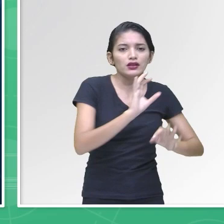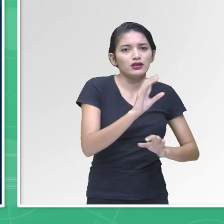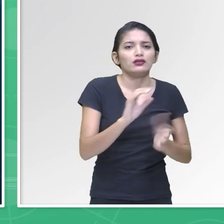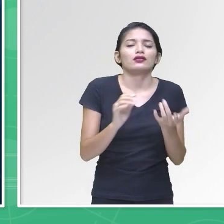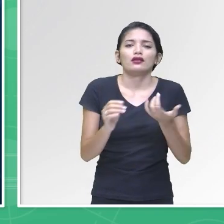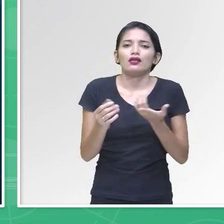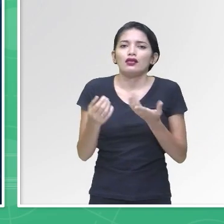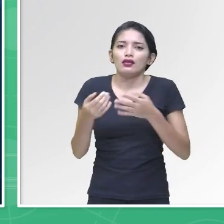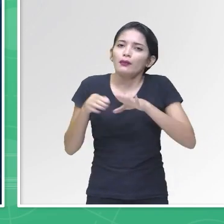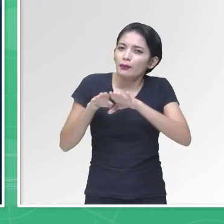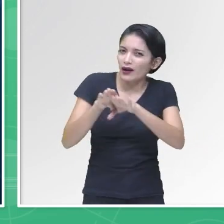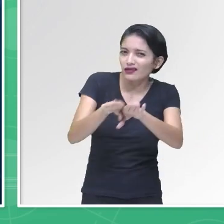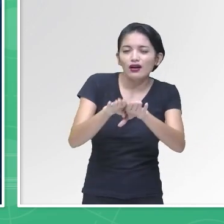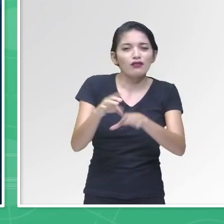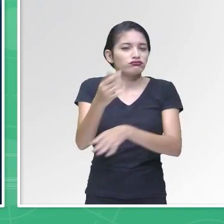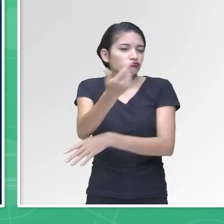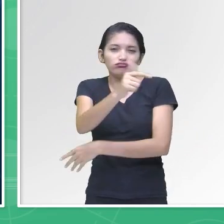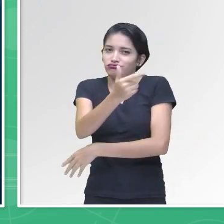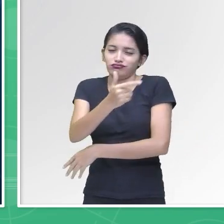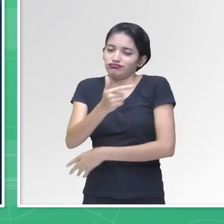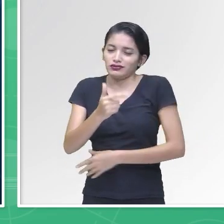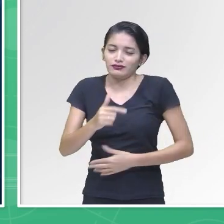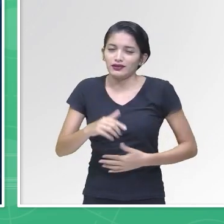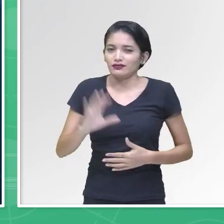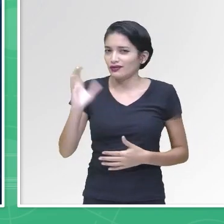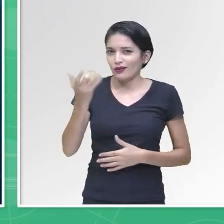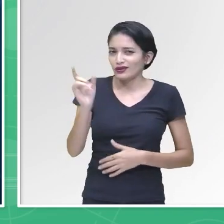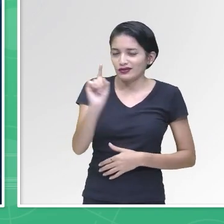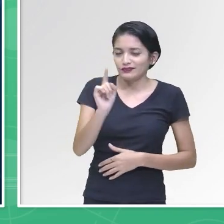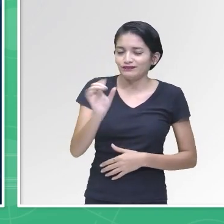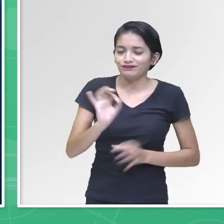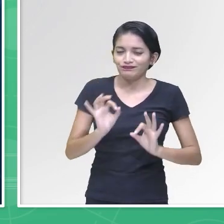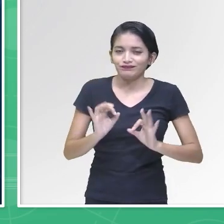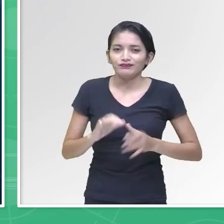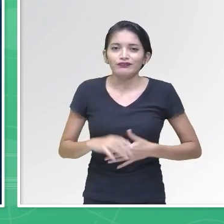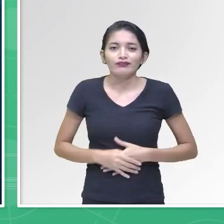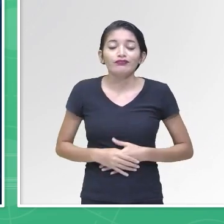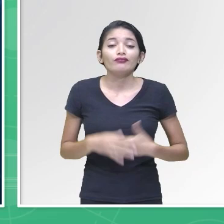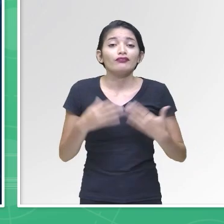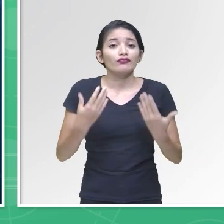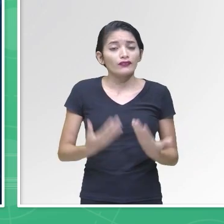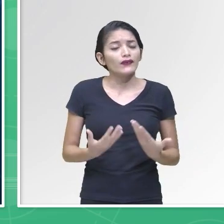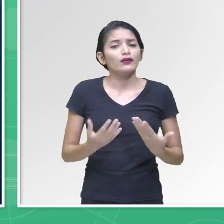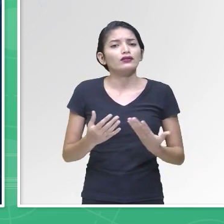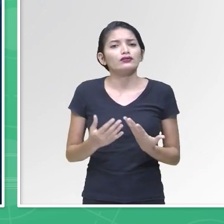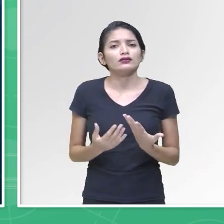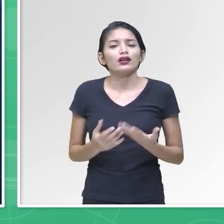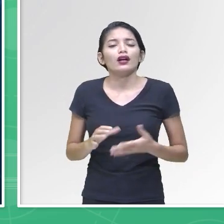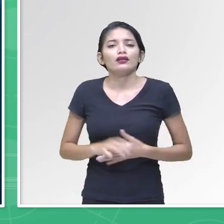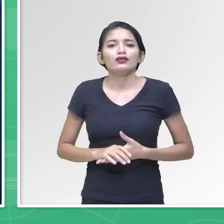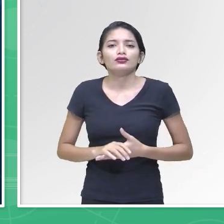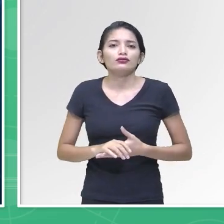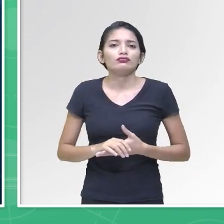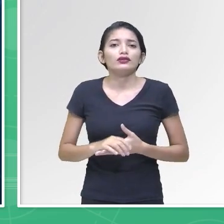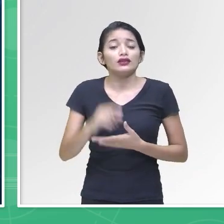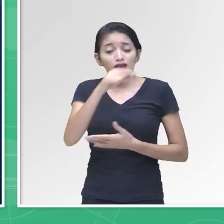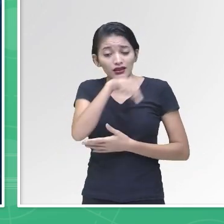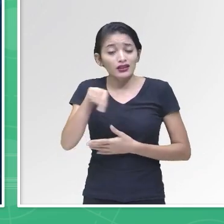numa sequência que ocorre para todos. É isso que nós chamamos de